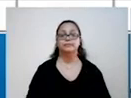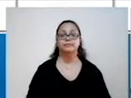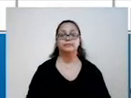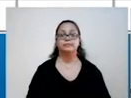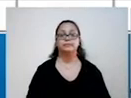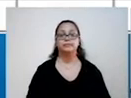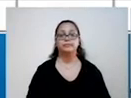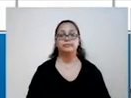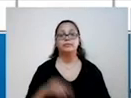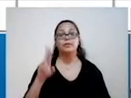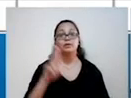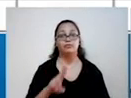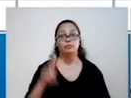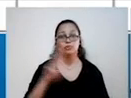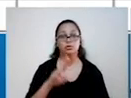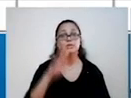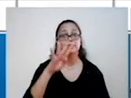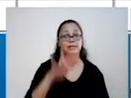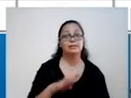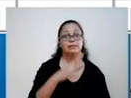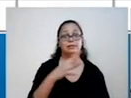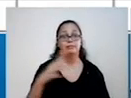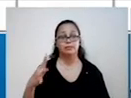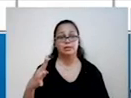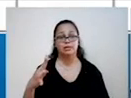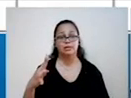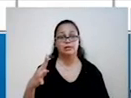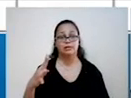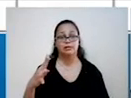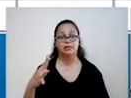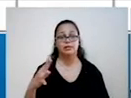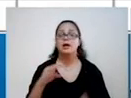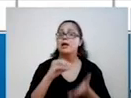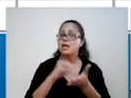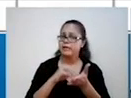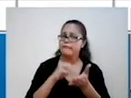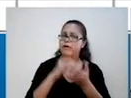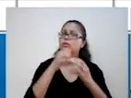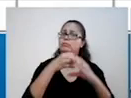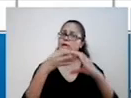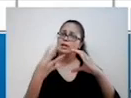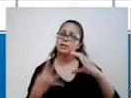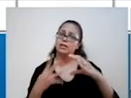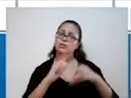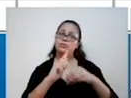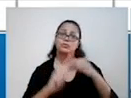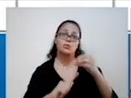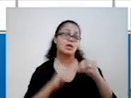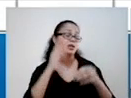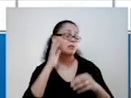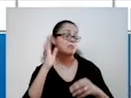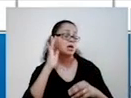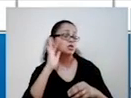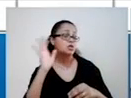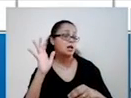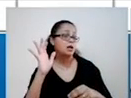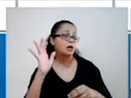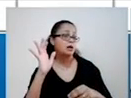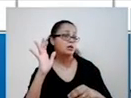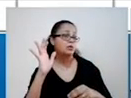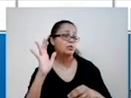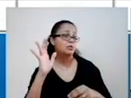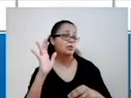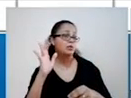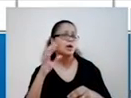Vamos utilizar essa tabela, que falta algumas características desses átomos imaginários, para reforçarmos